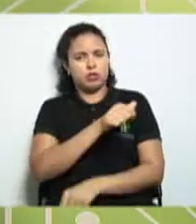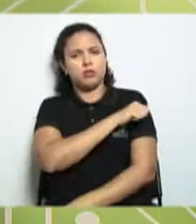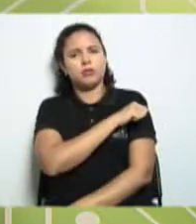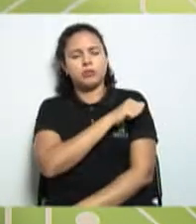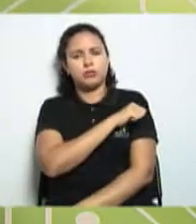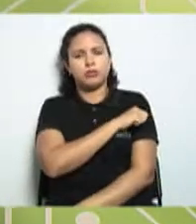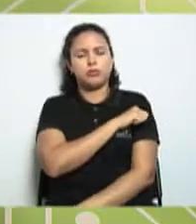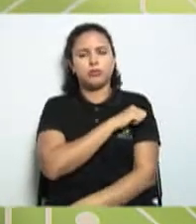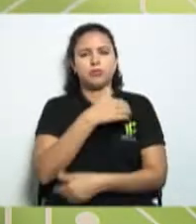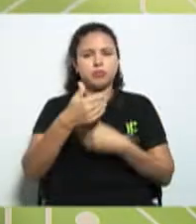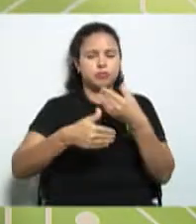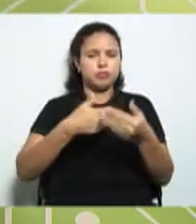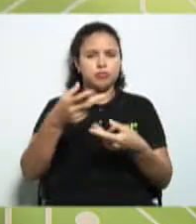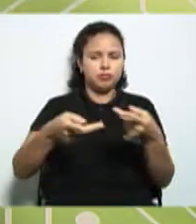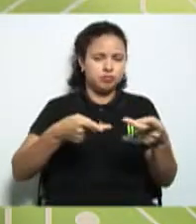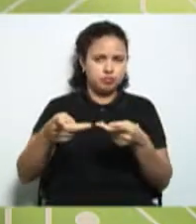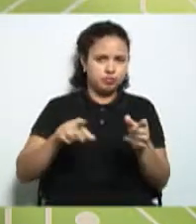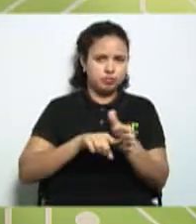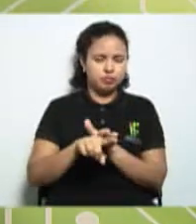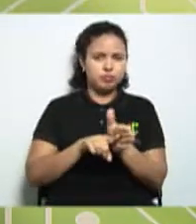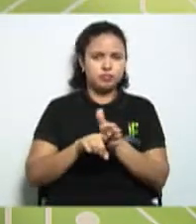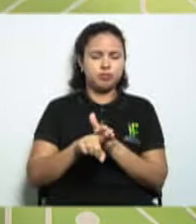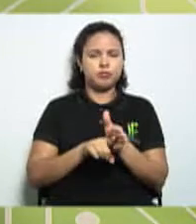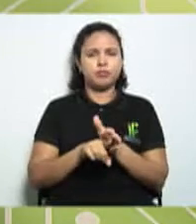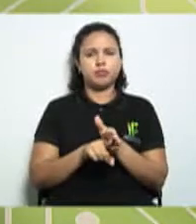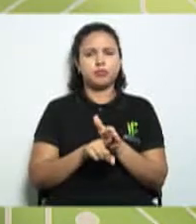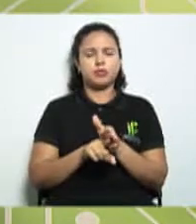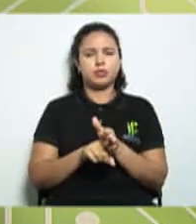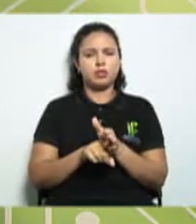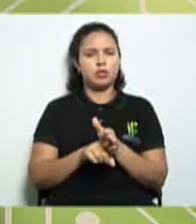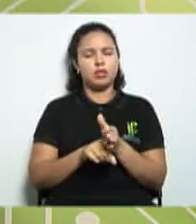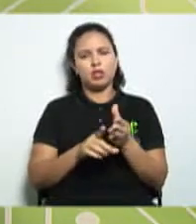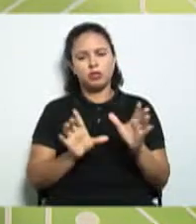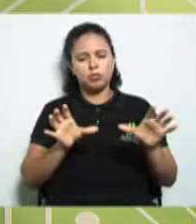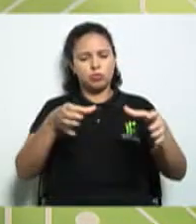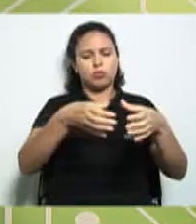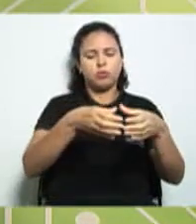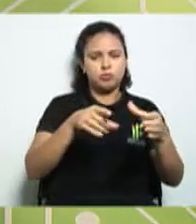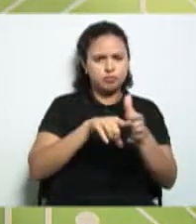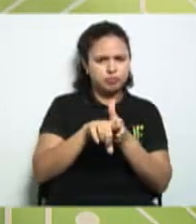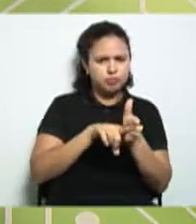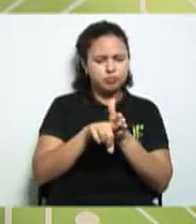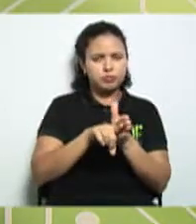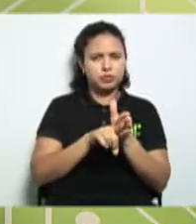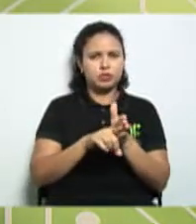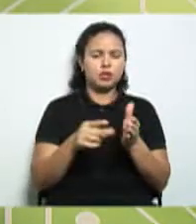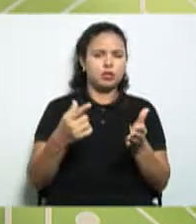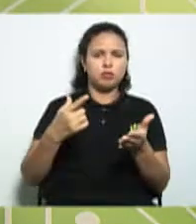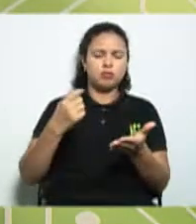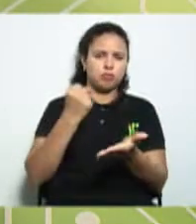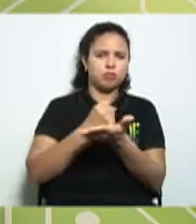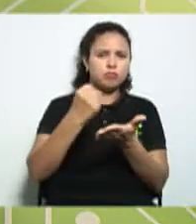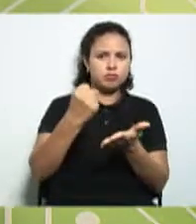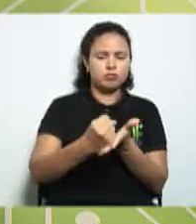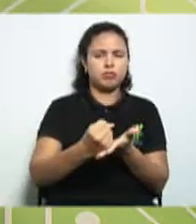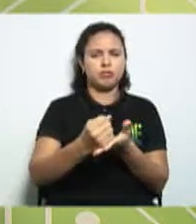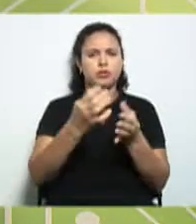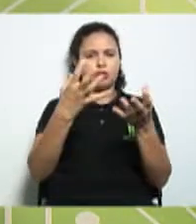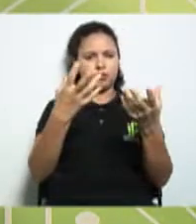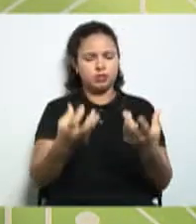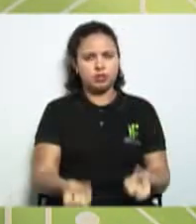que desenvolveu um projeto de pesquisa, passou por uma comissão, foi validado